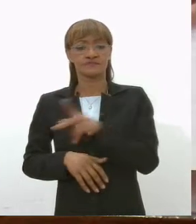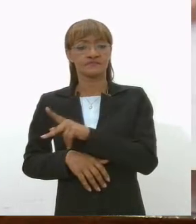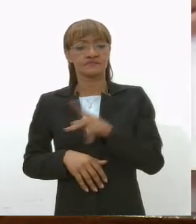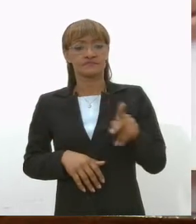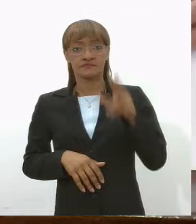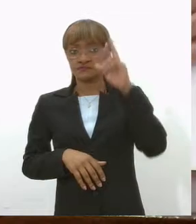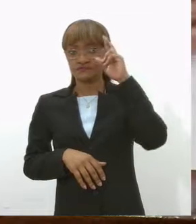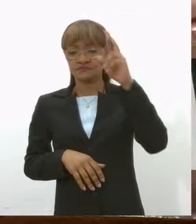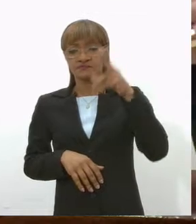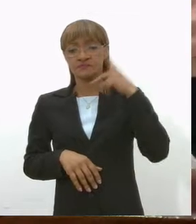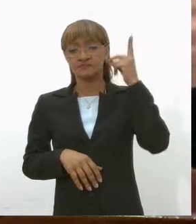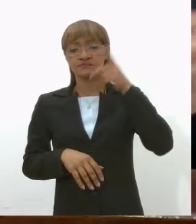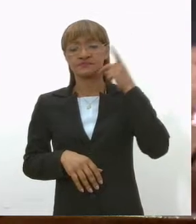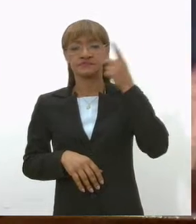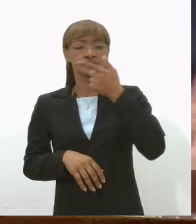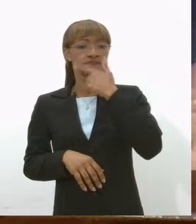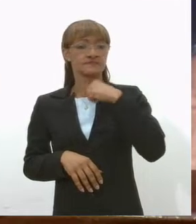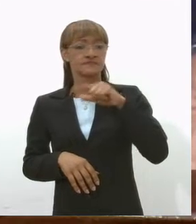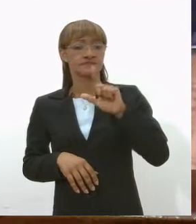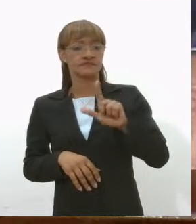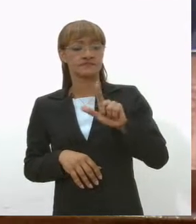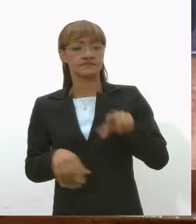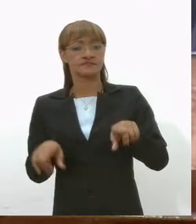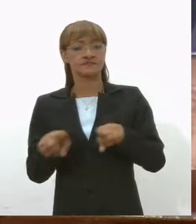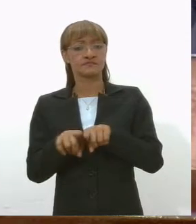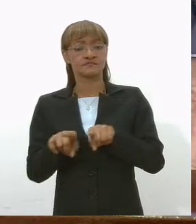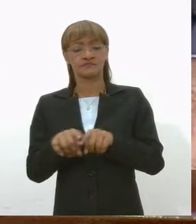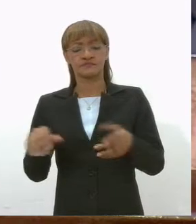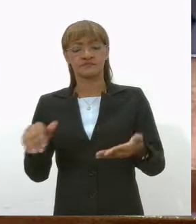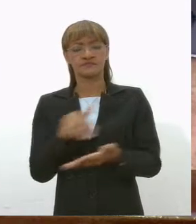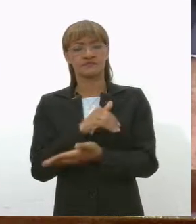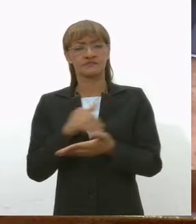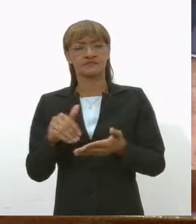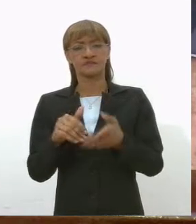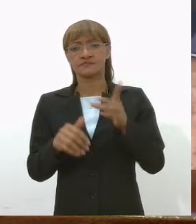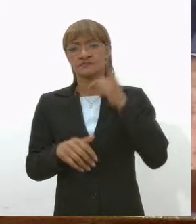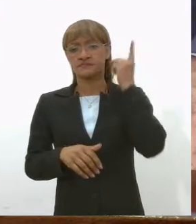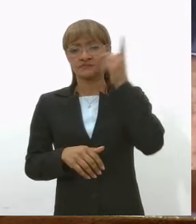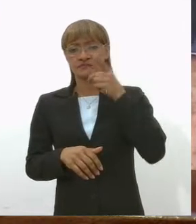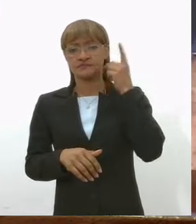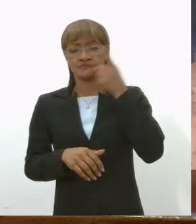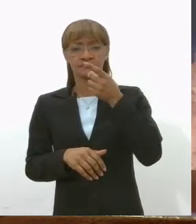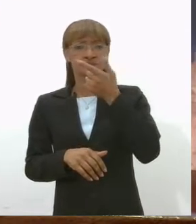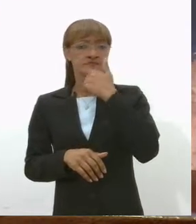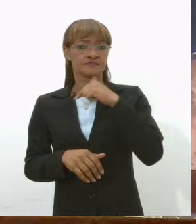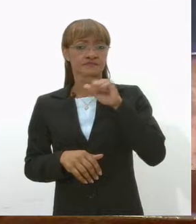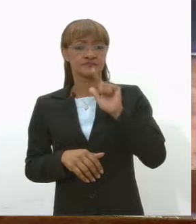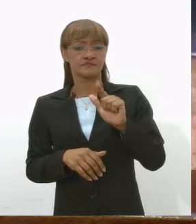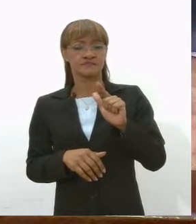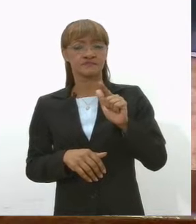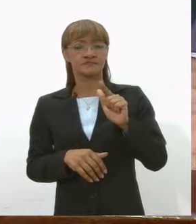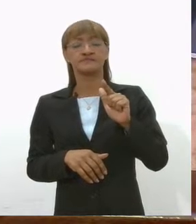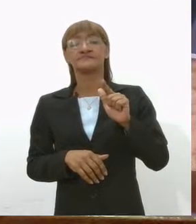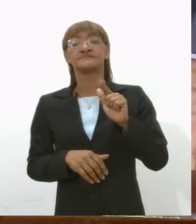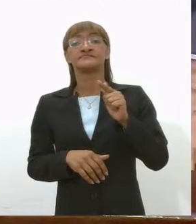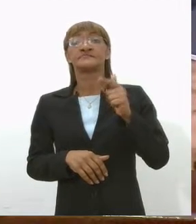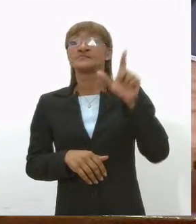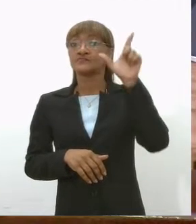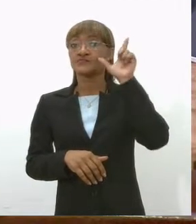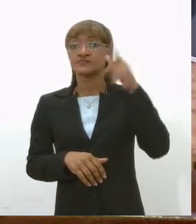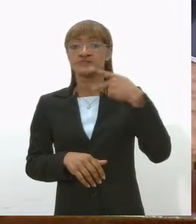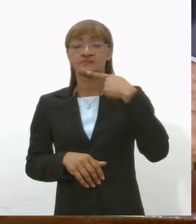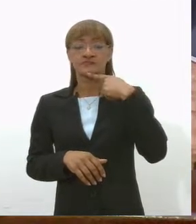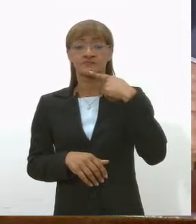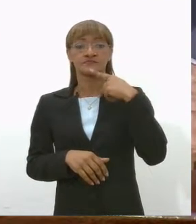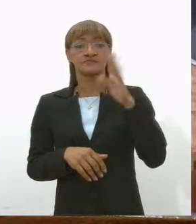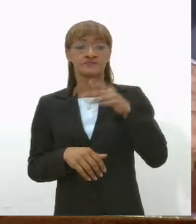senhor deputado Luciano Bispo, secretariado pelos senhores deputados Luciano Pimentel e Jefferson Andrade. A seguir, passou-se a